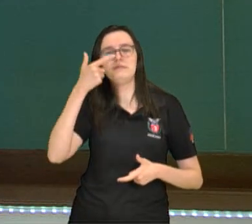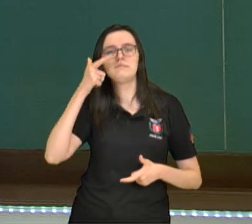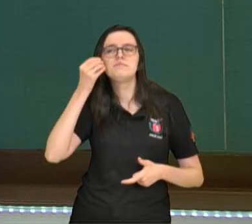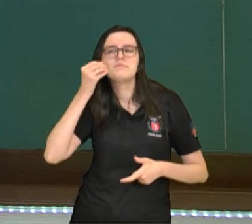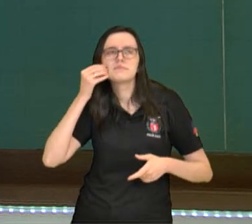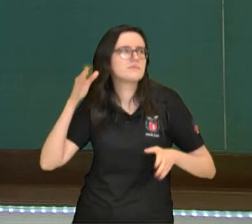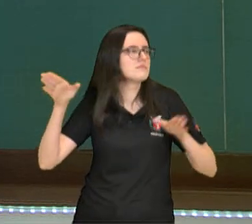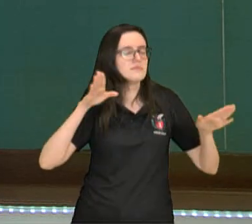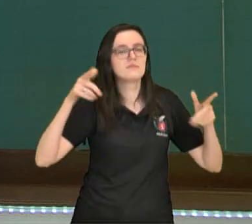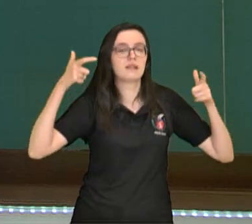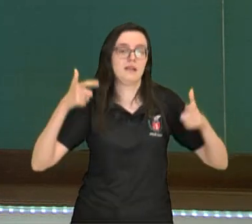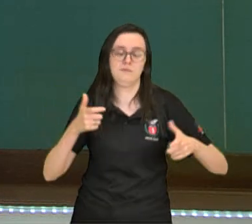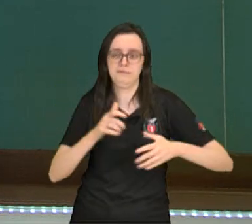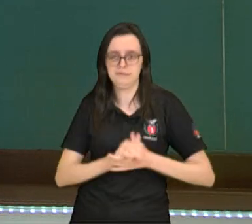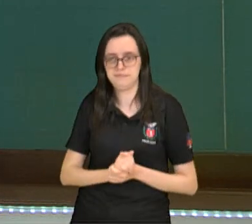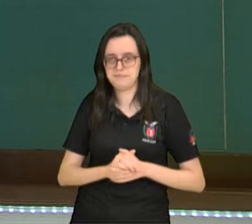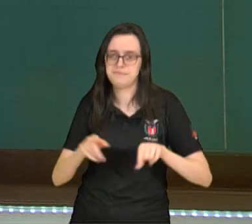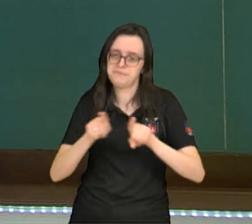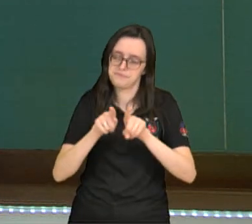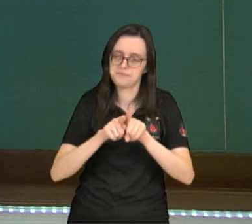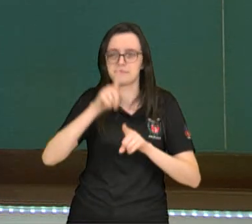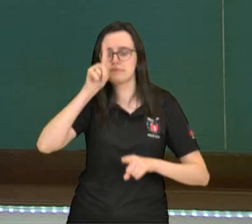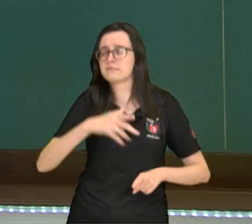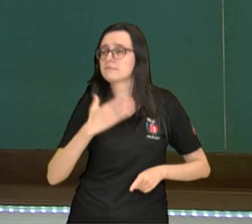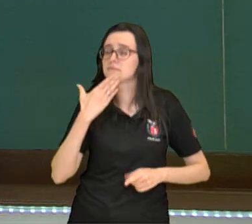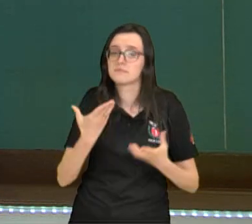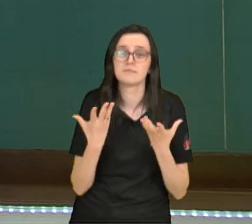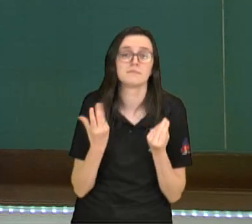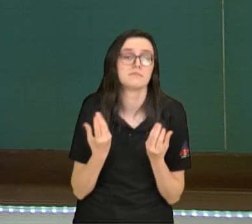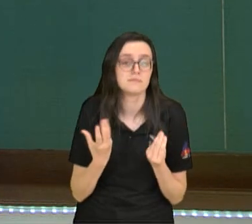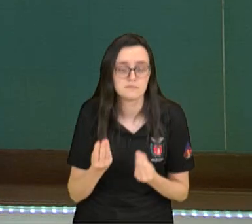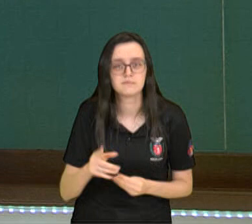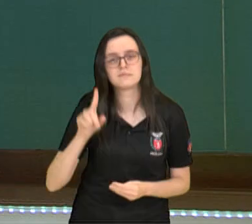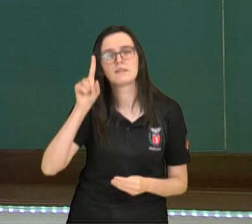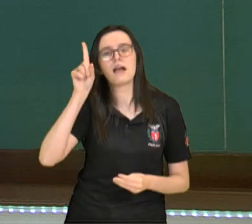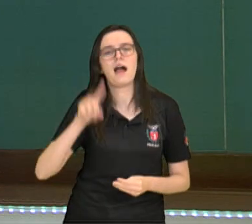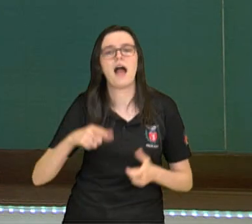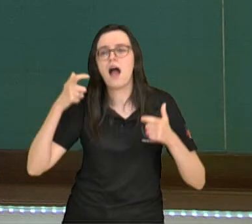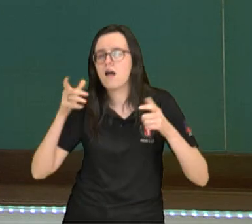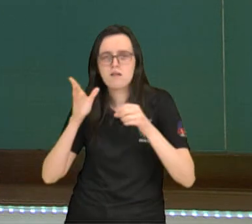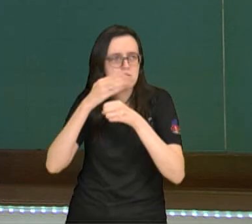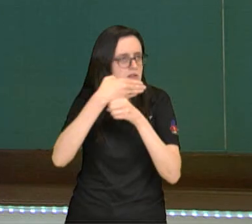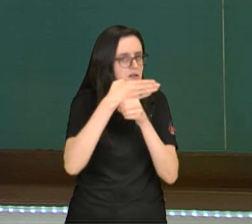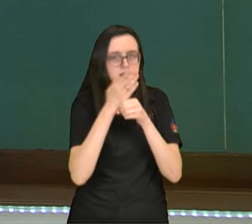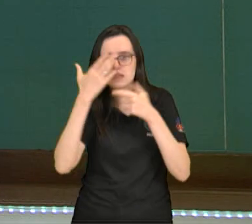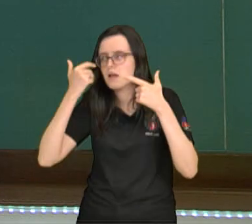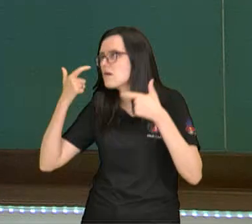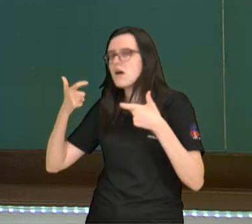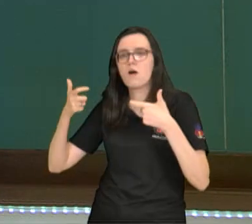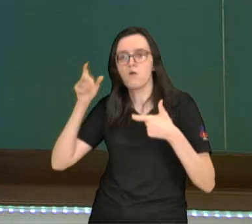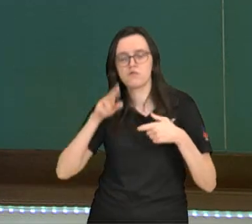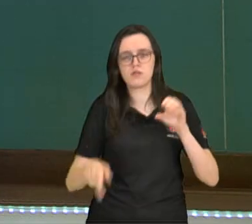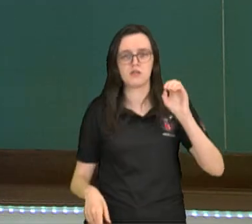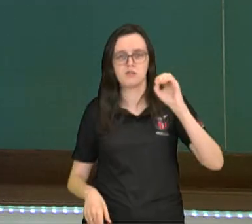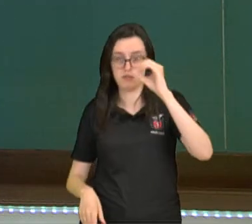localizar, que é muito pedido quando a gente faz a orientação, você saber se localizar através da